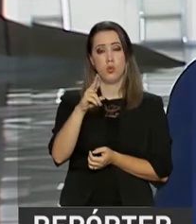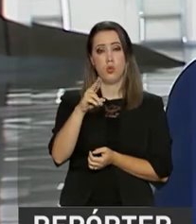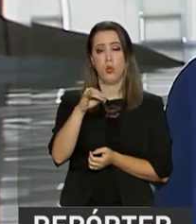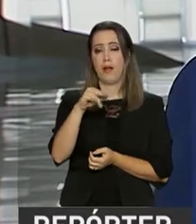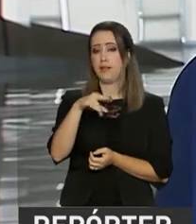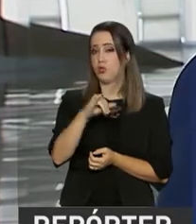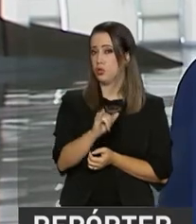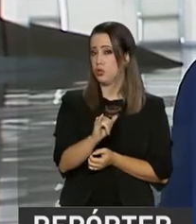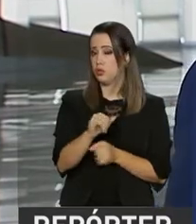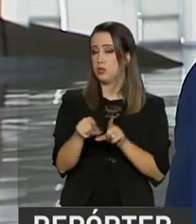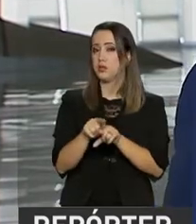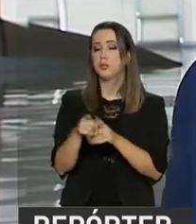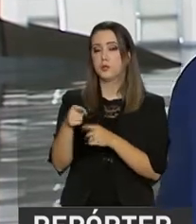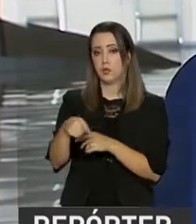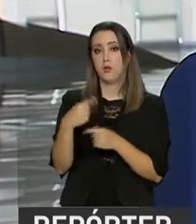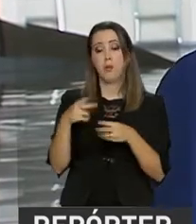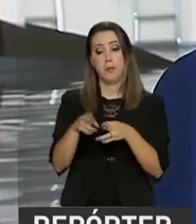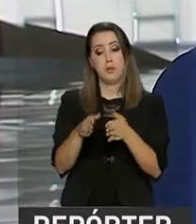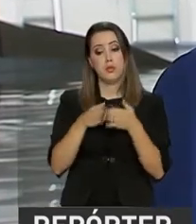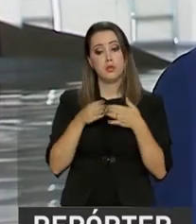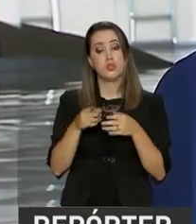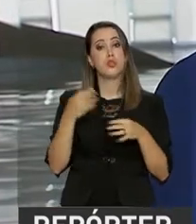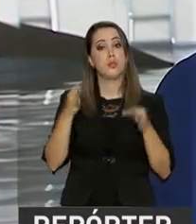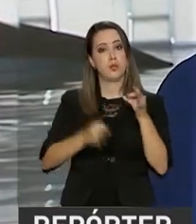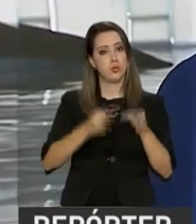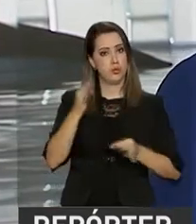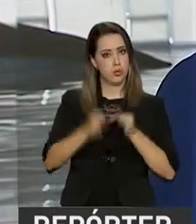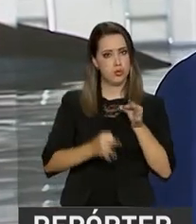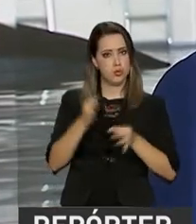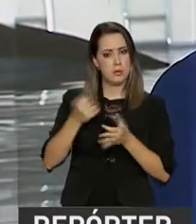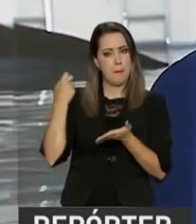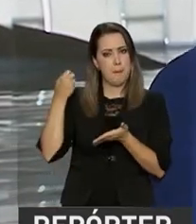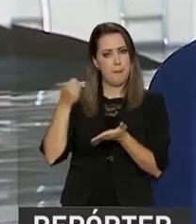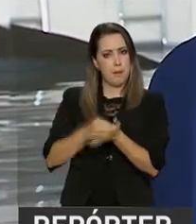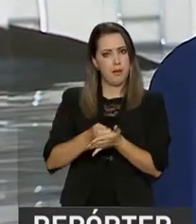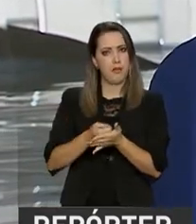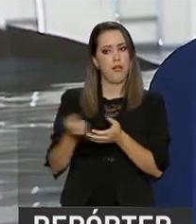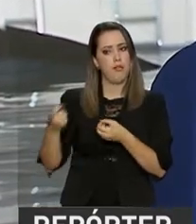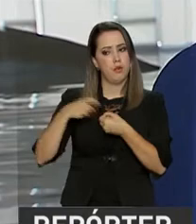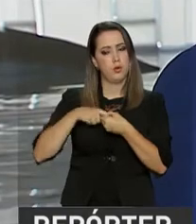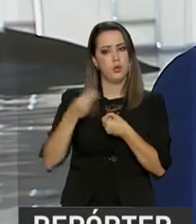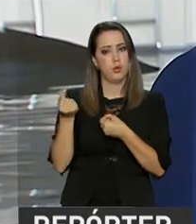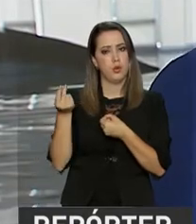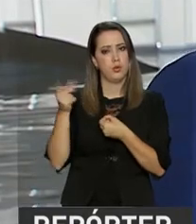da Fazenda para acionar judicialmente nesses casos.